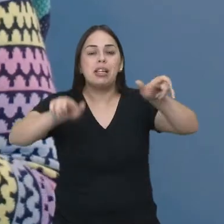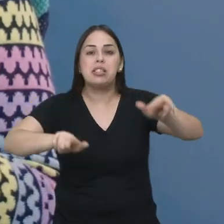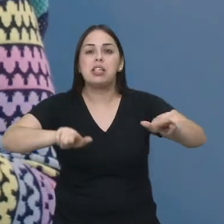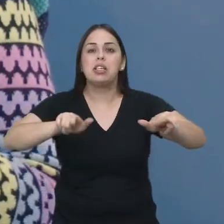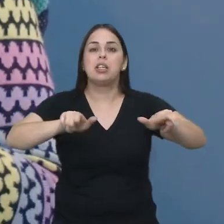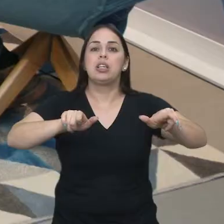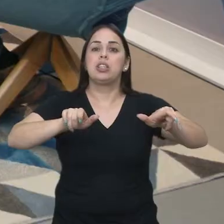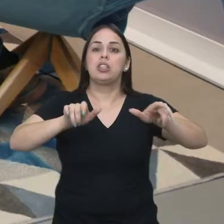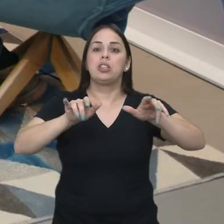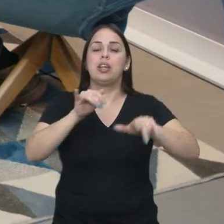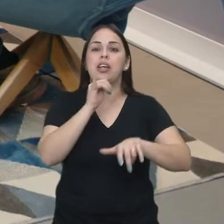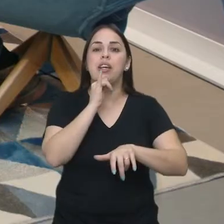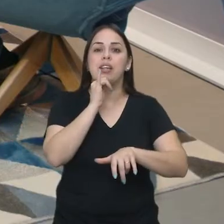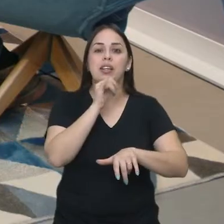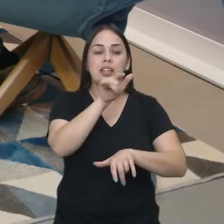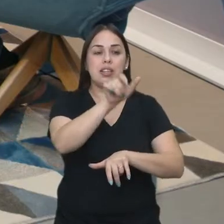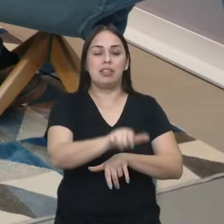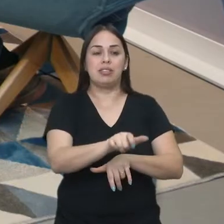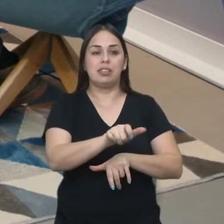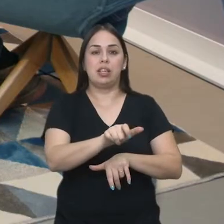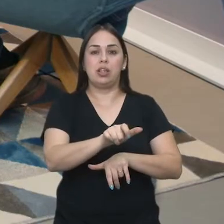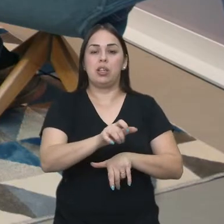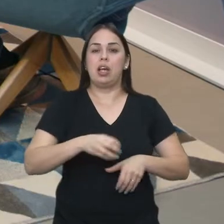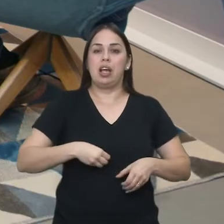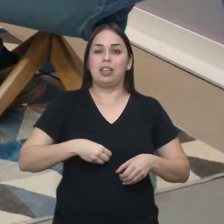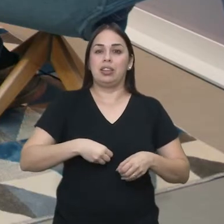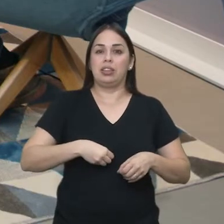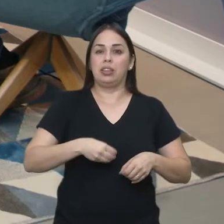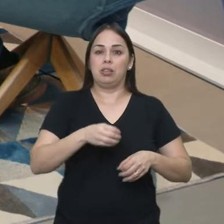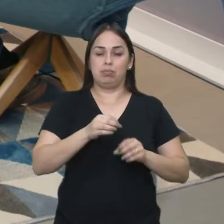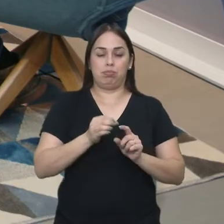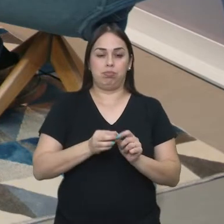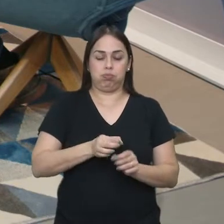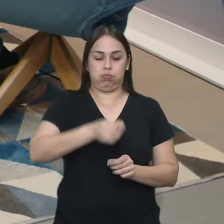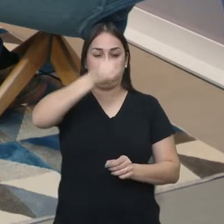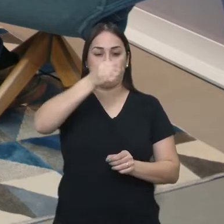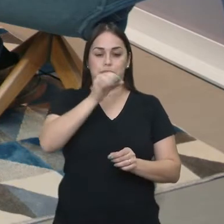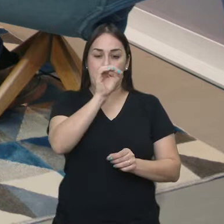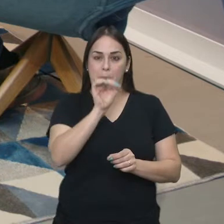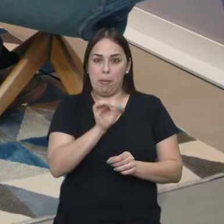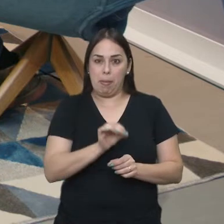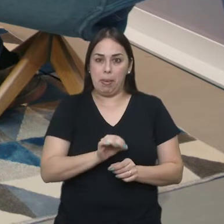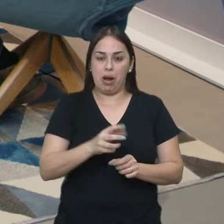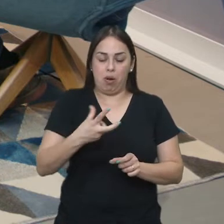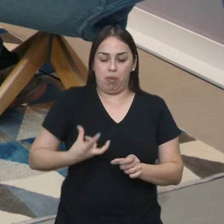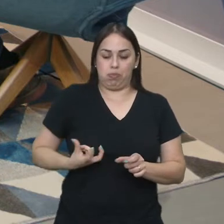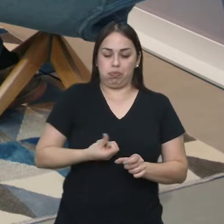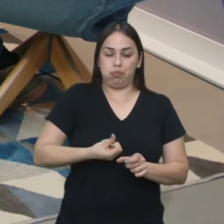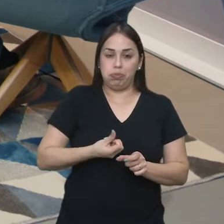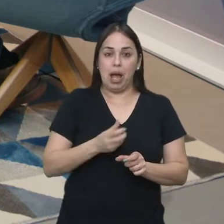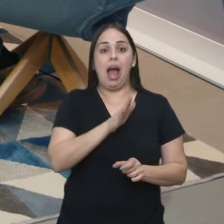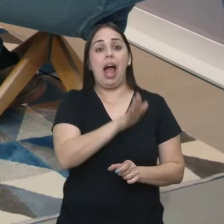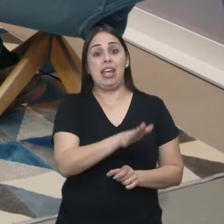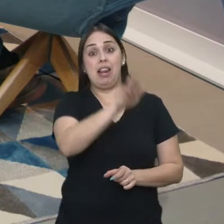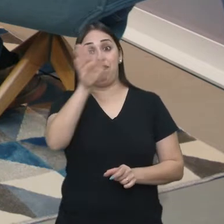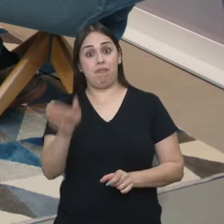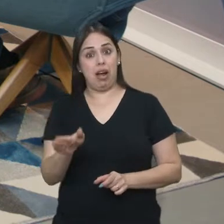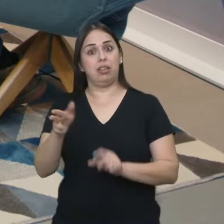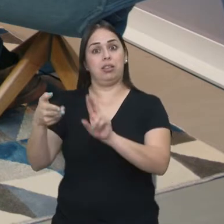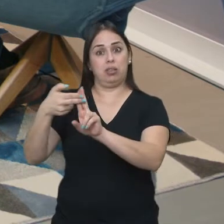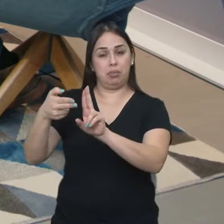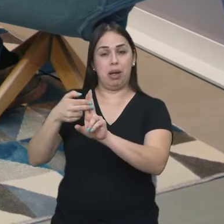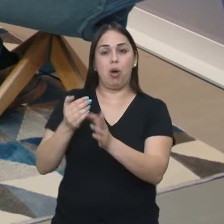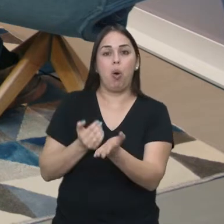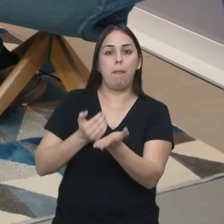situações especiais, por exemplo, um transplantado de medula óssea, ele tem que, depois que ele é transplantado, ele comparece a uma unidade de saúde para você